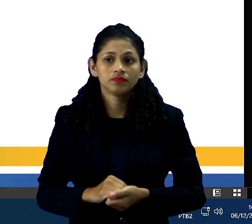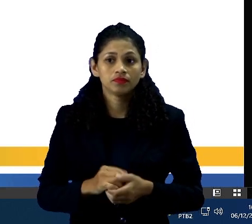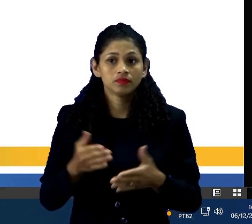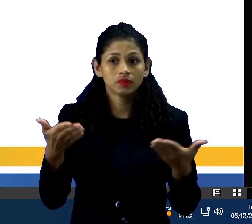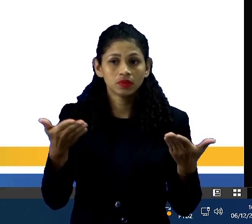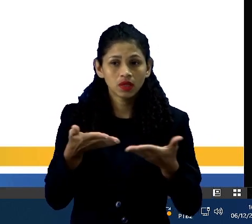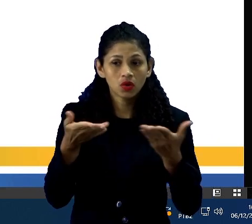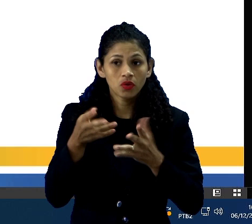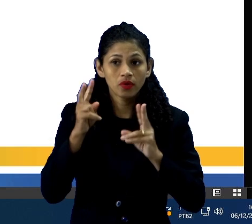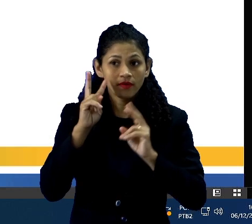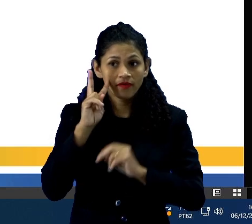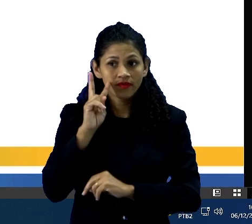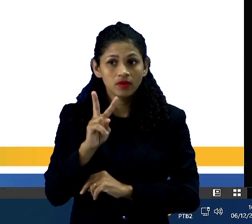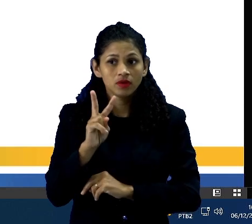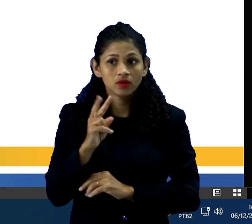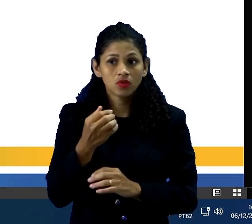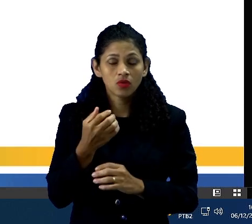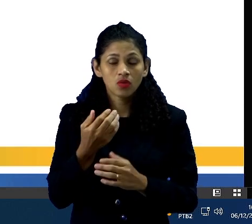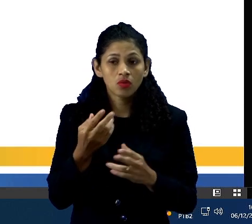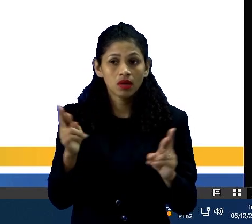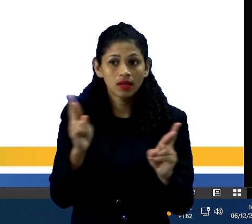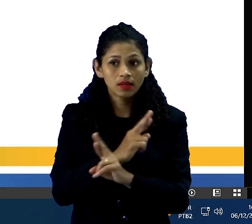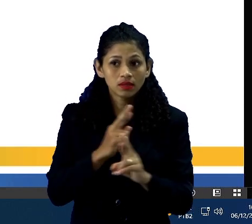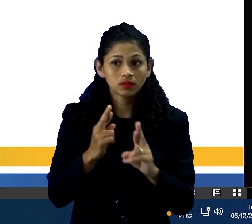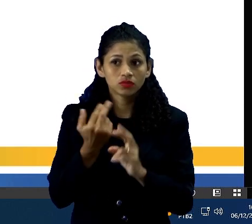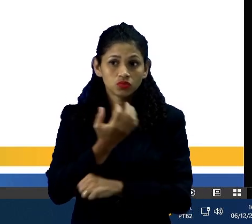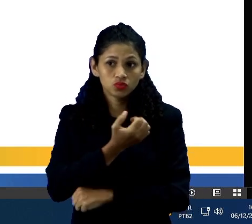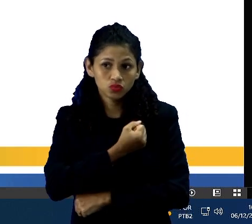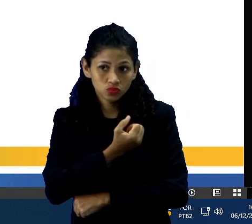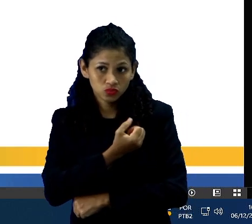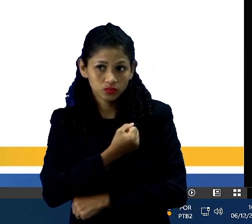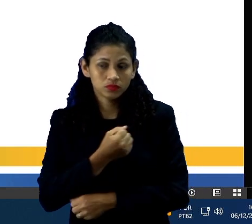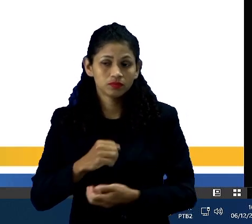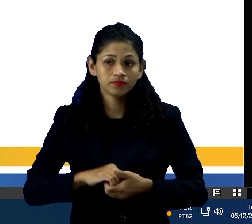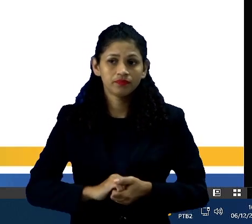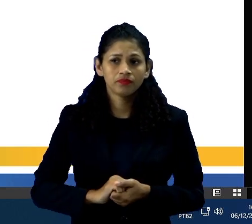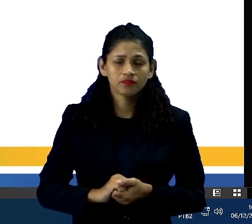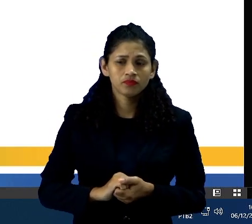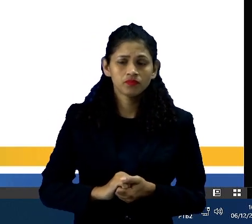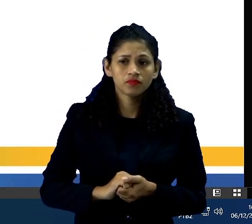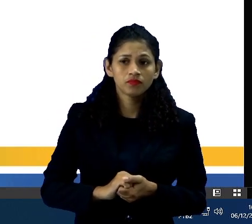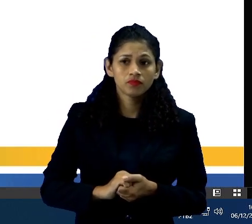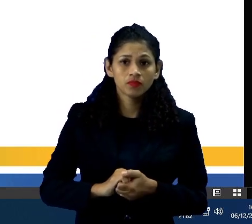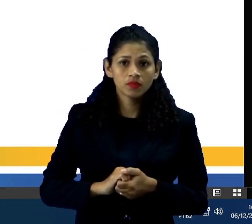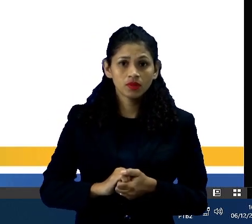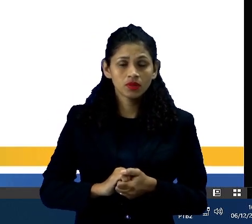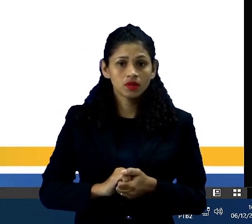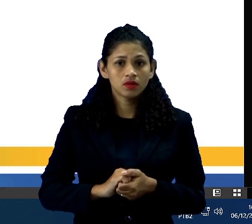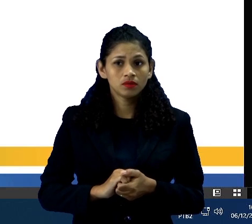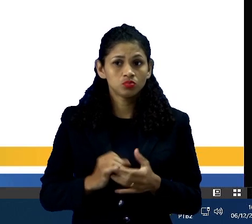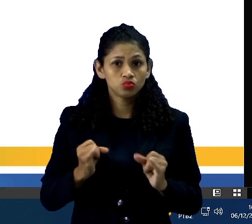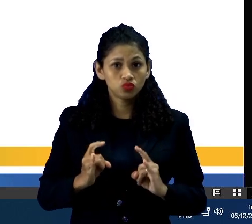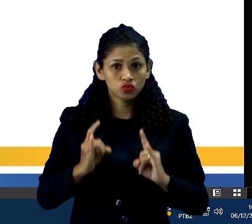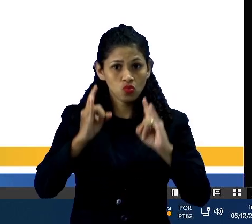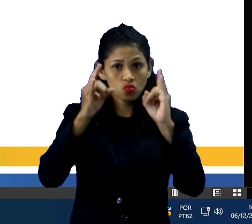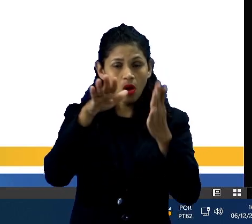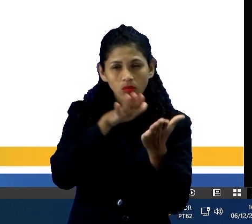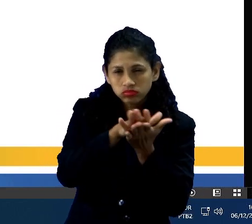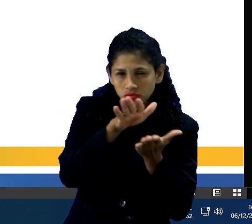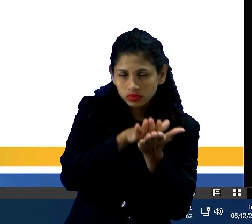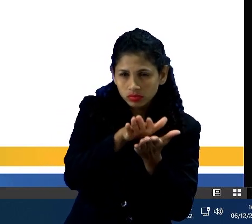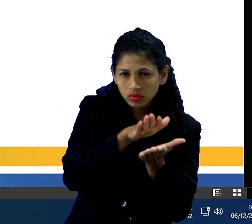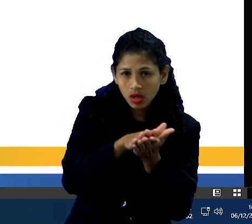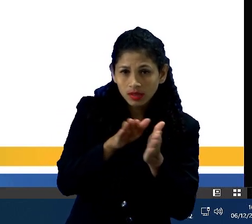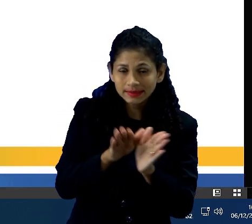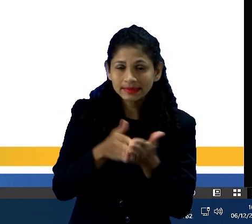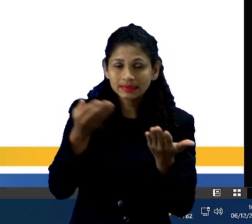com números a relação entre as duas grandezas. Em uma gráfica, são feitas impressões de livros escolares.